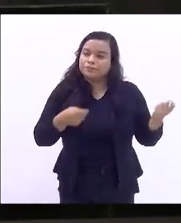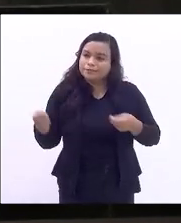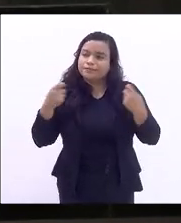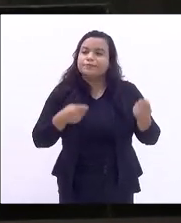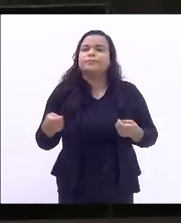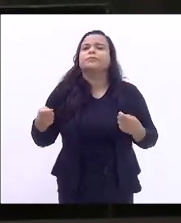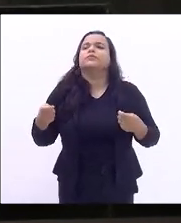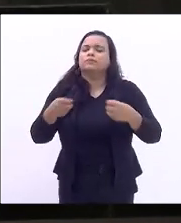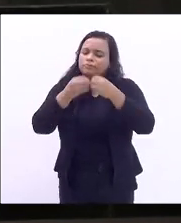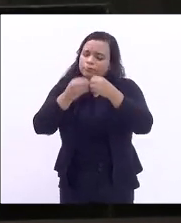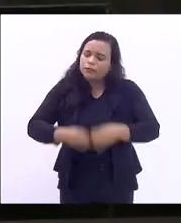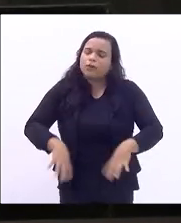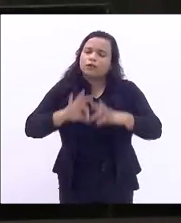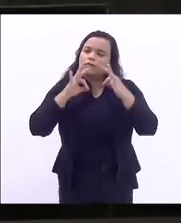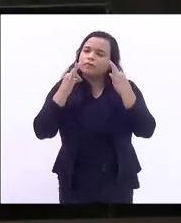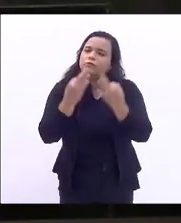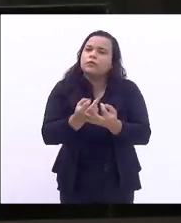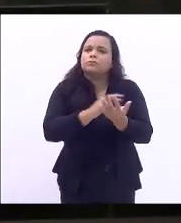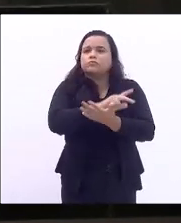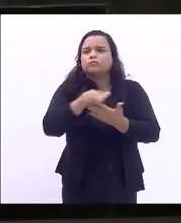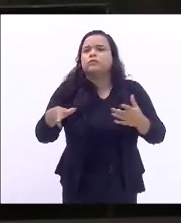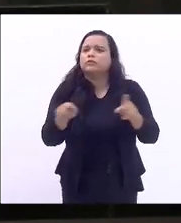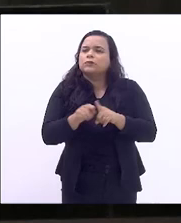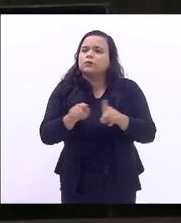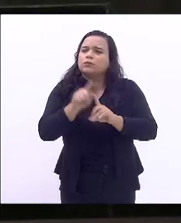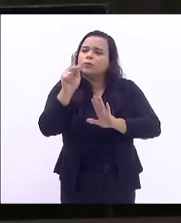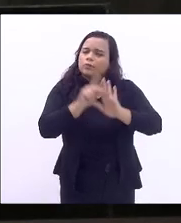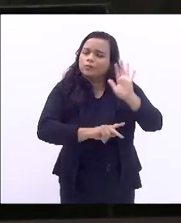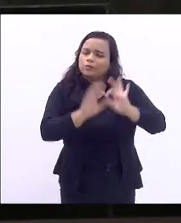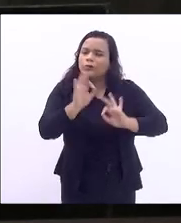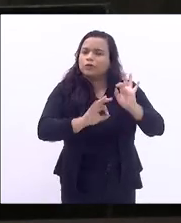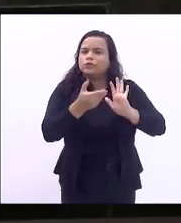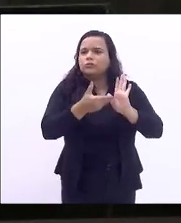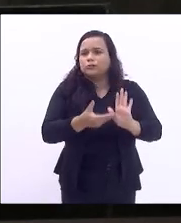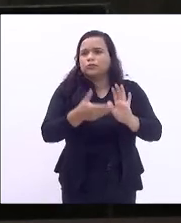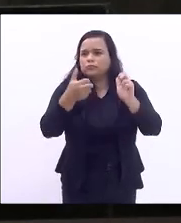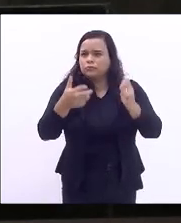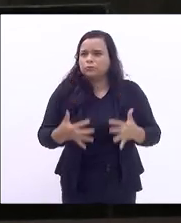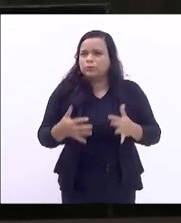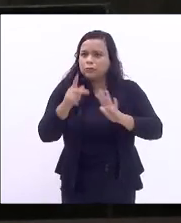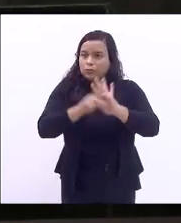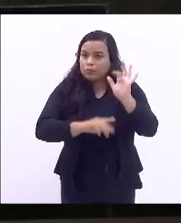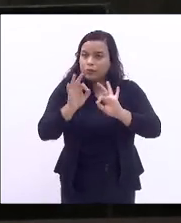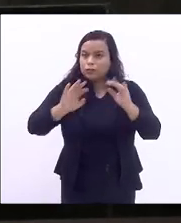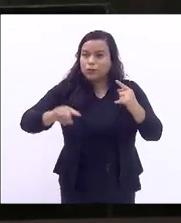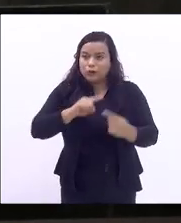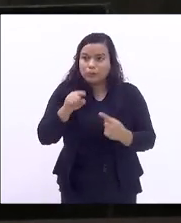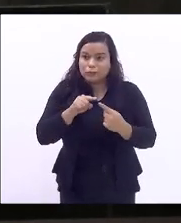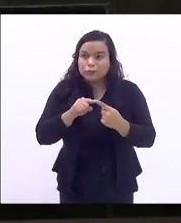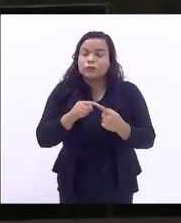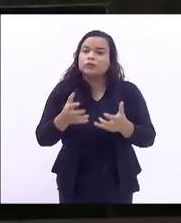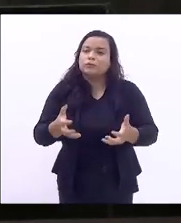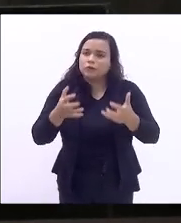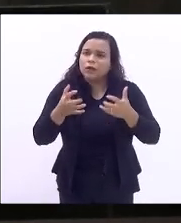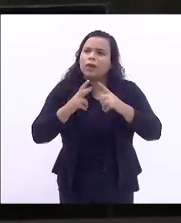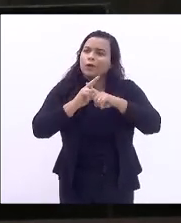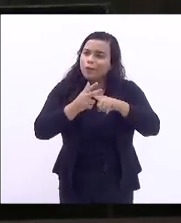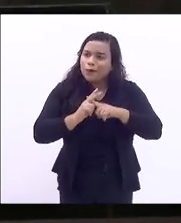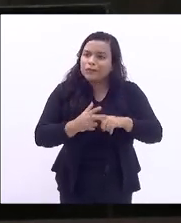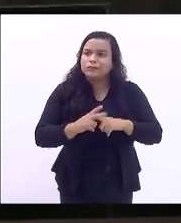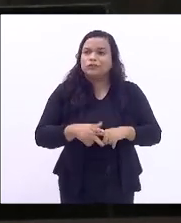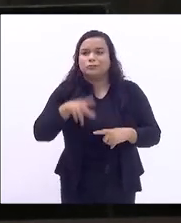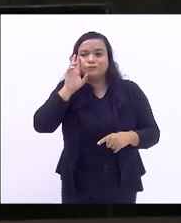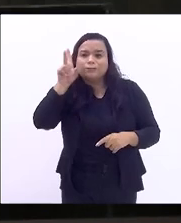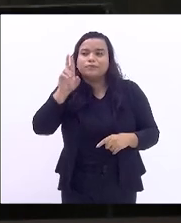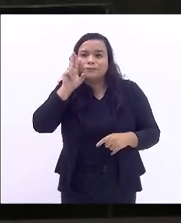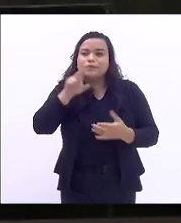inteiras e como se justifica o próprio projeto esse projeto tem o objetivo de corrigir equívocos